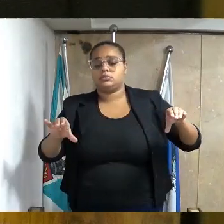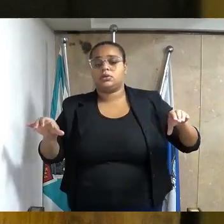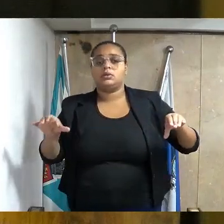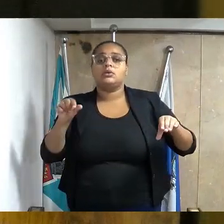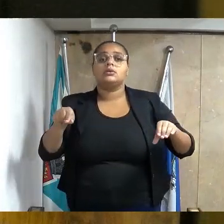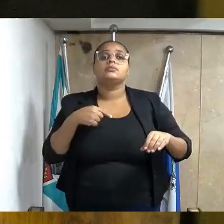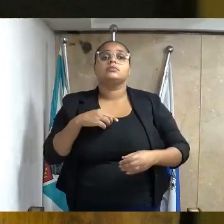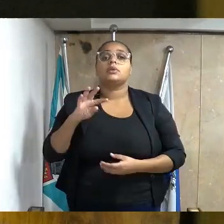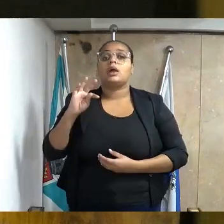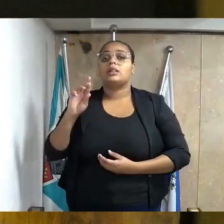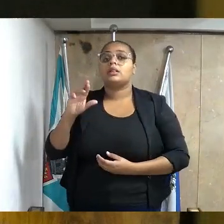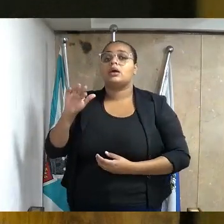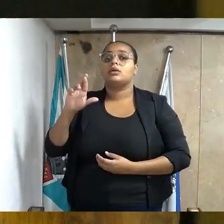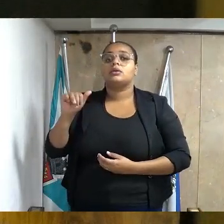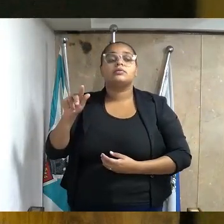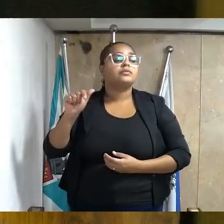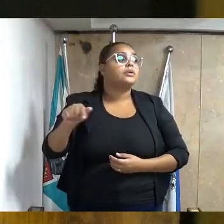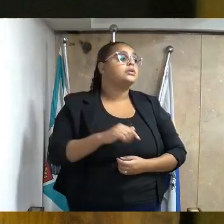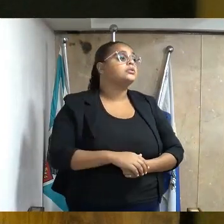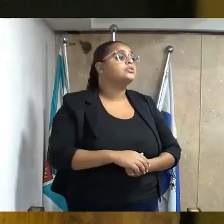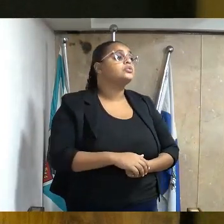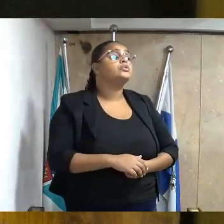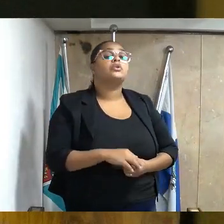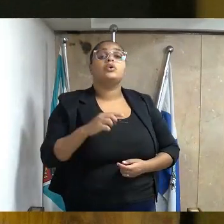A tarifa social, ela custa